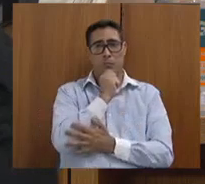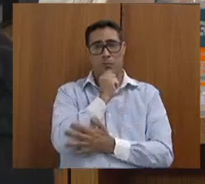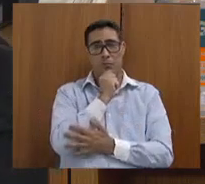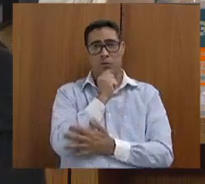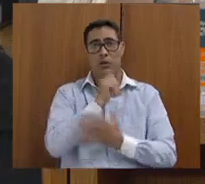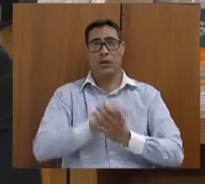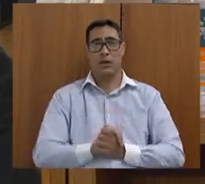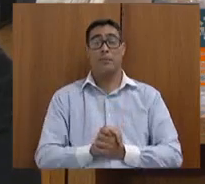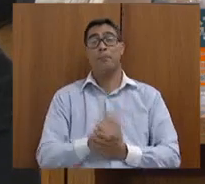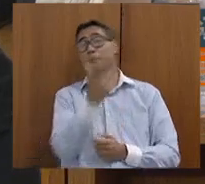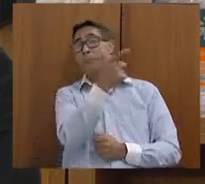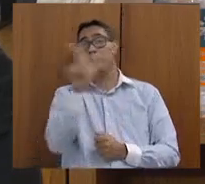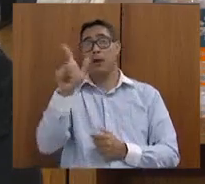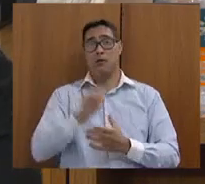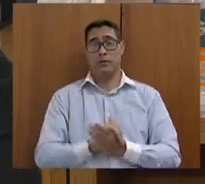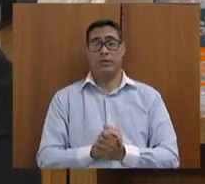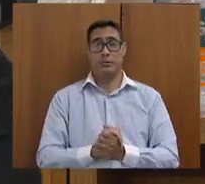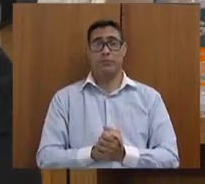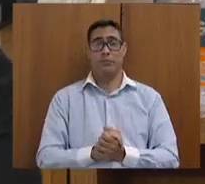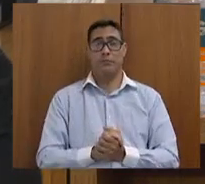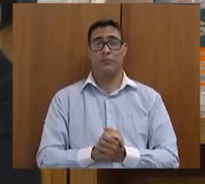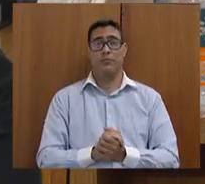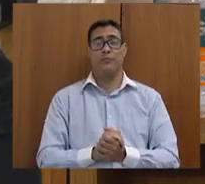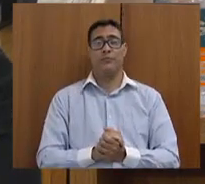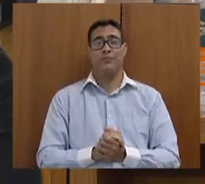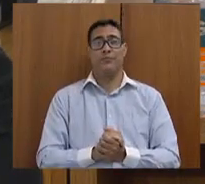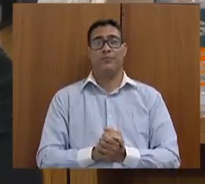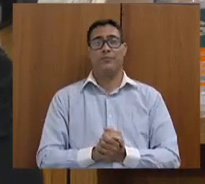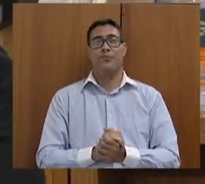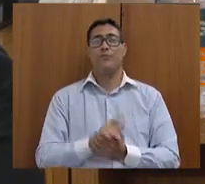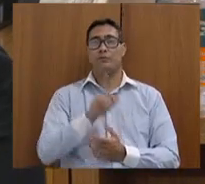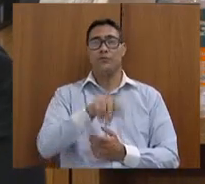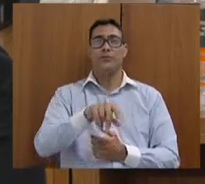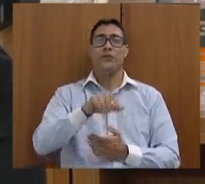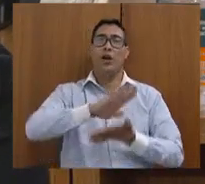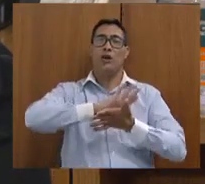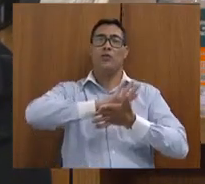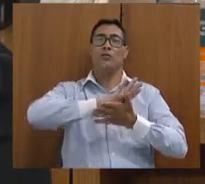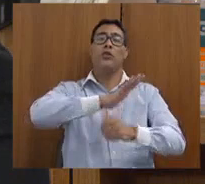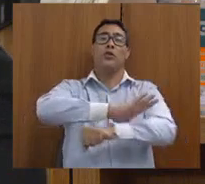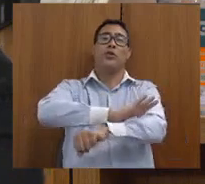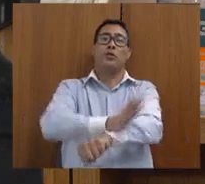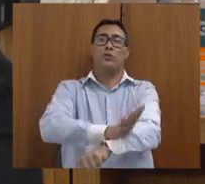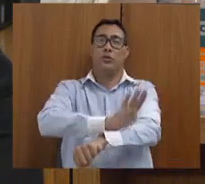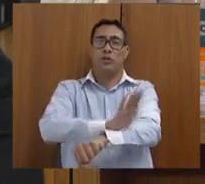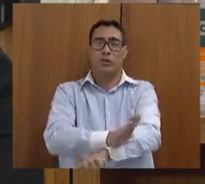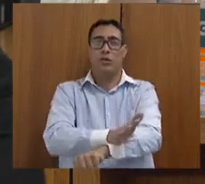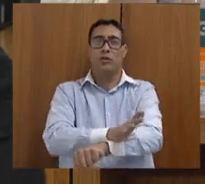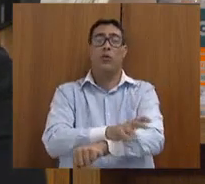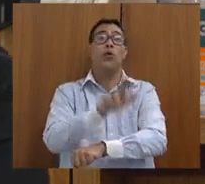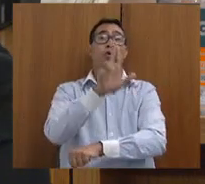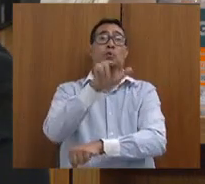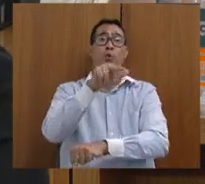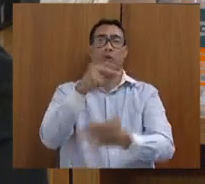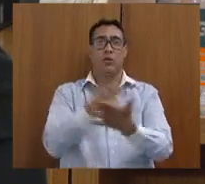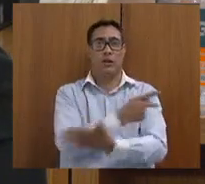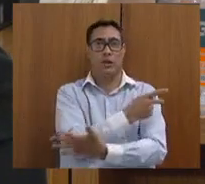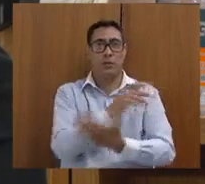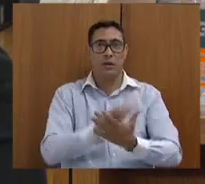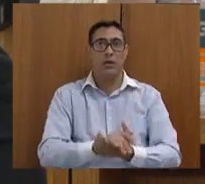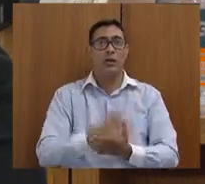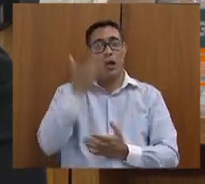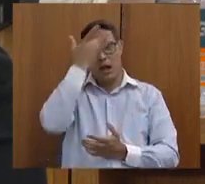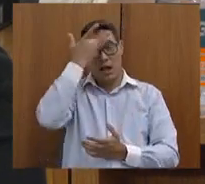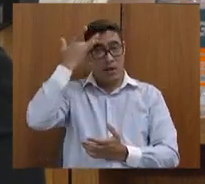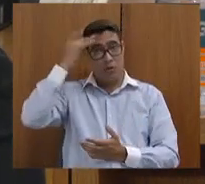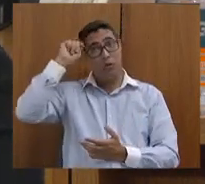a outra eu quero dizer o seguinte o racismo nunca nos escapa então quando uma pessoa